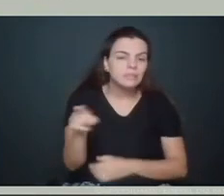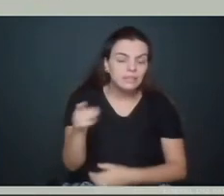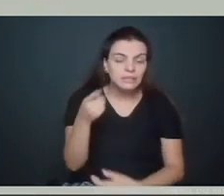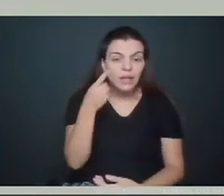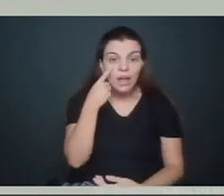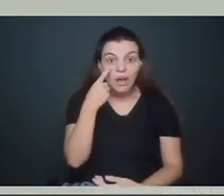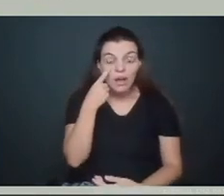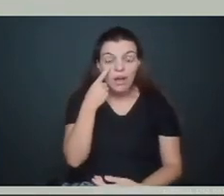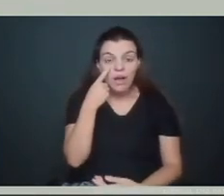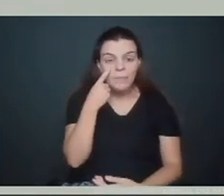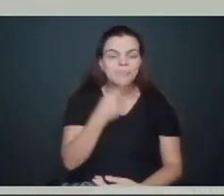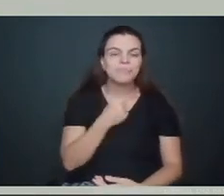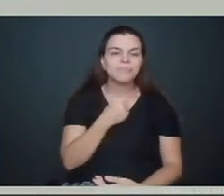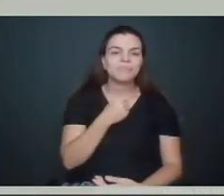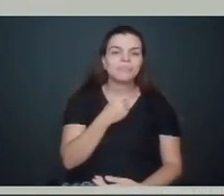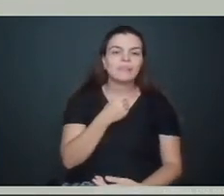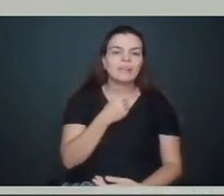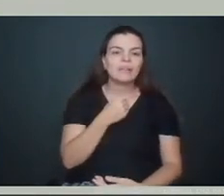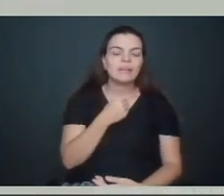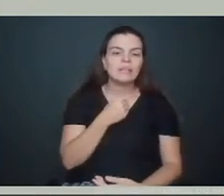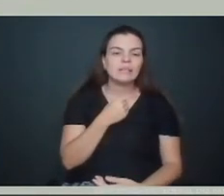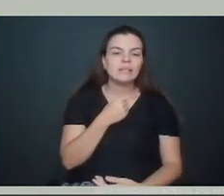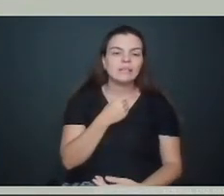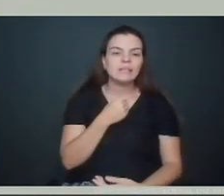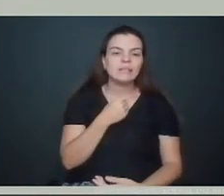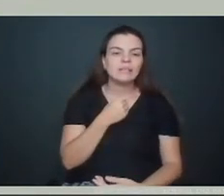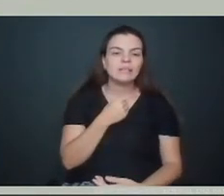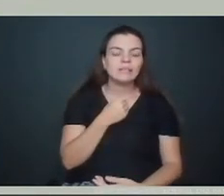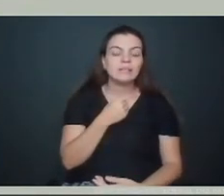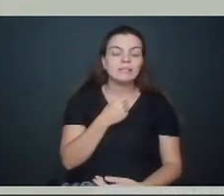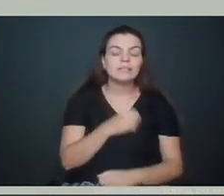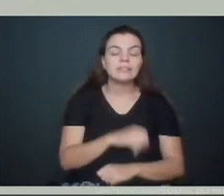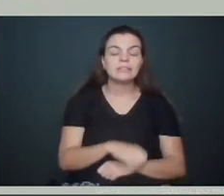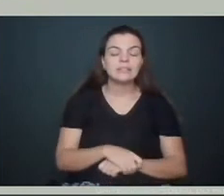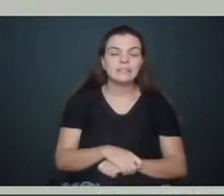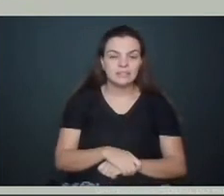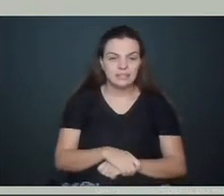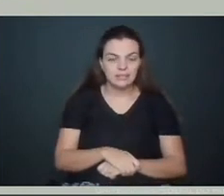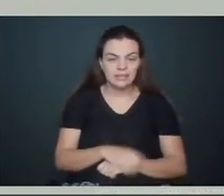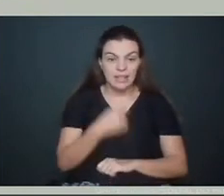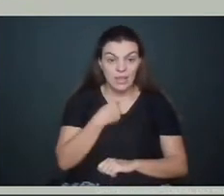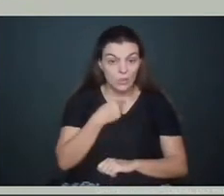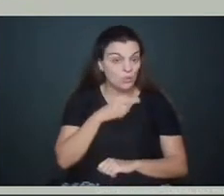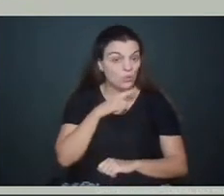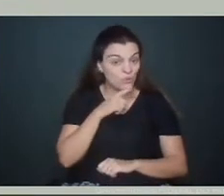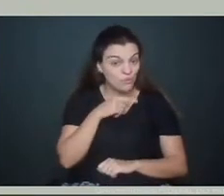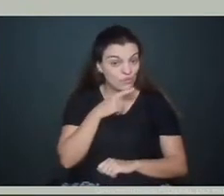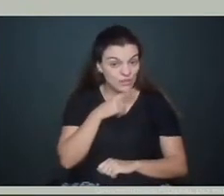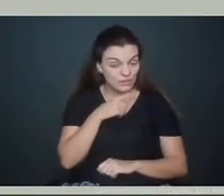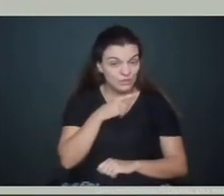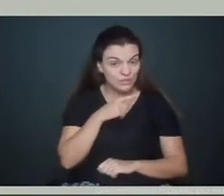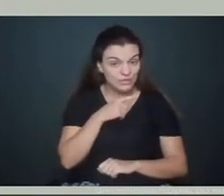que ninguém saiba, eu não acredito, mas eu duvido que mais de 10 pessoas, se não estudaram o